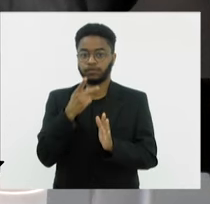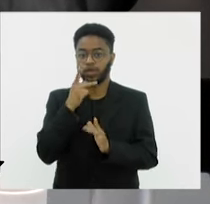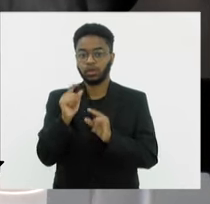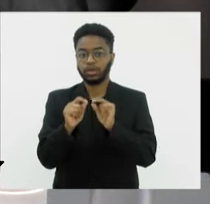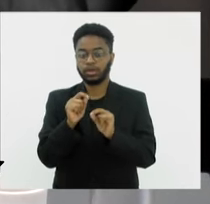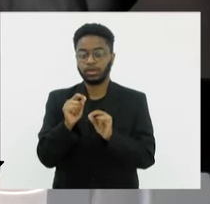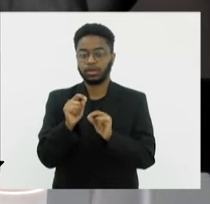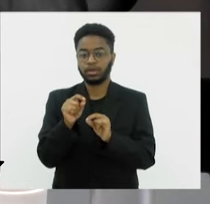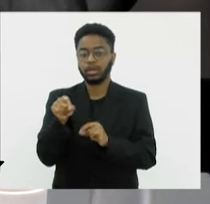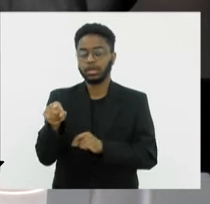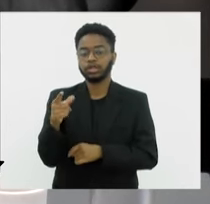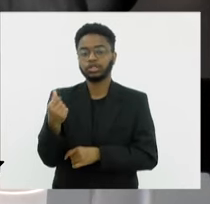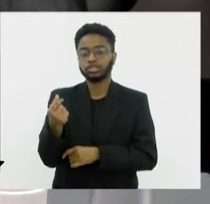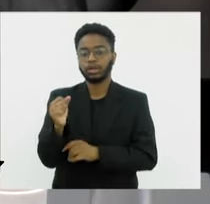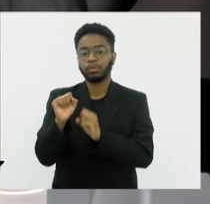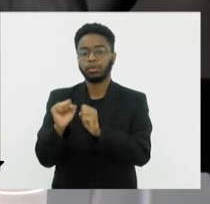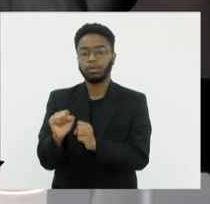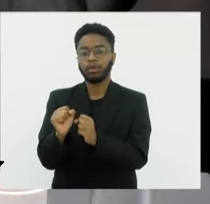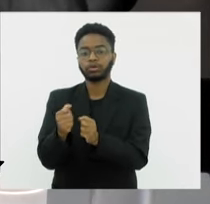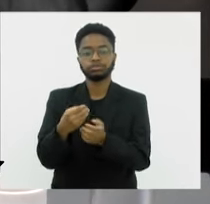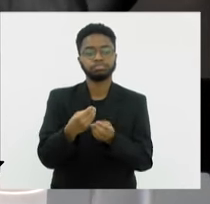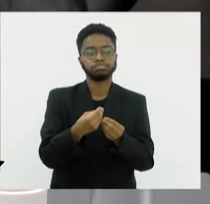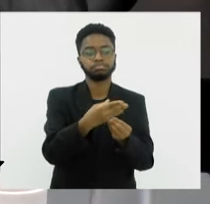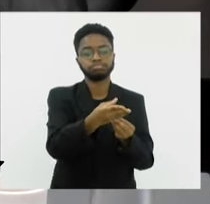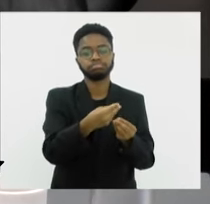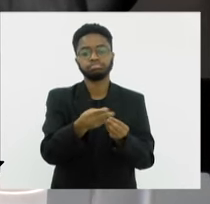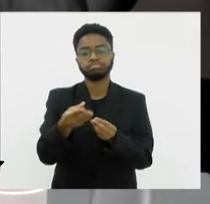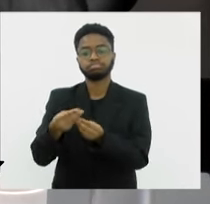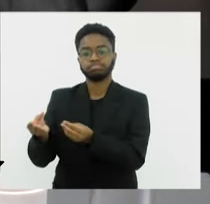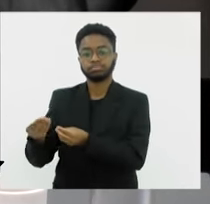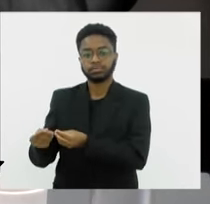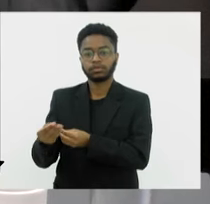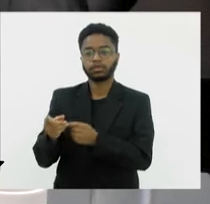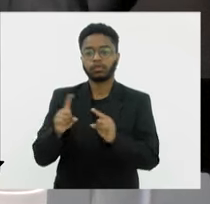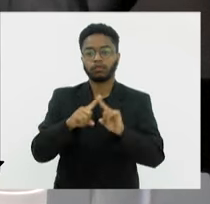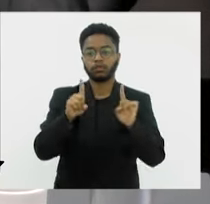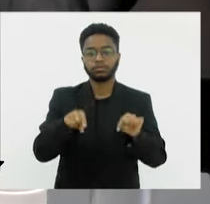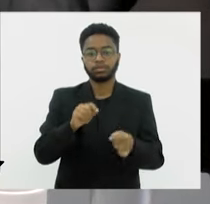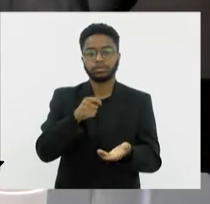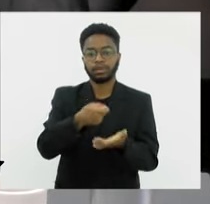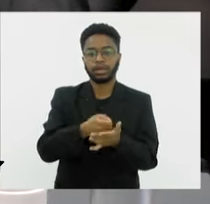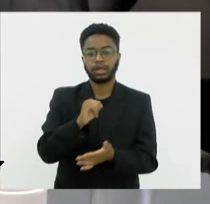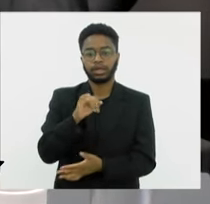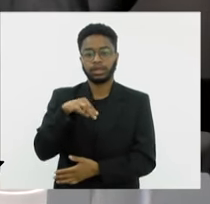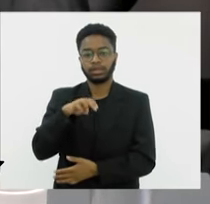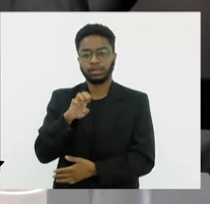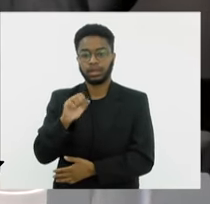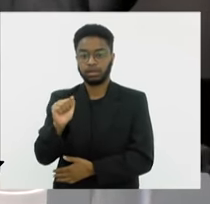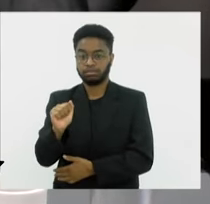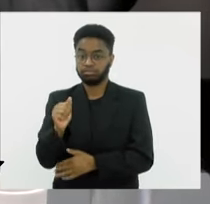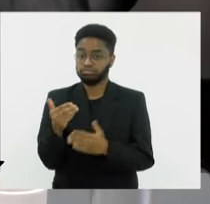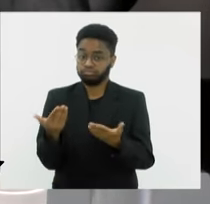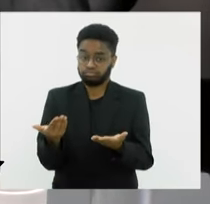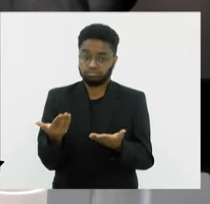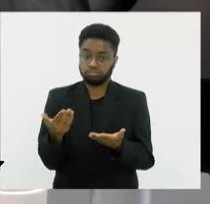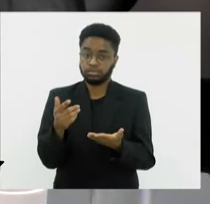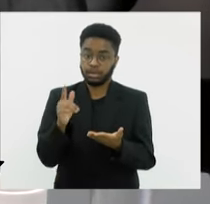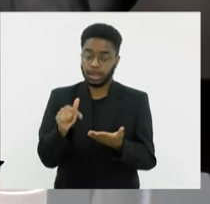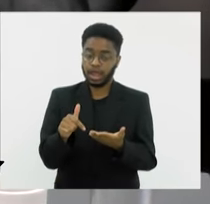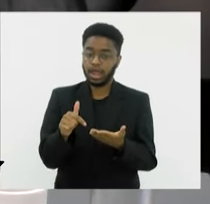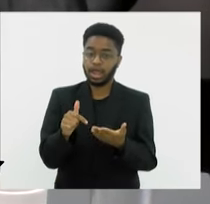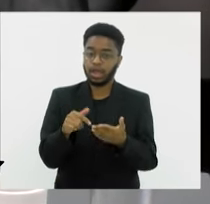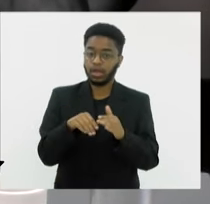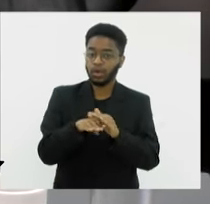ser disponibilizado para fazer um rateio dos funcionários do INEA. é um vício de